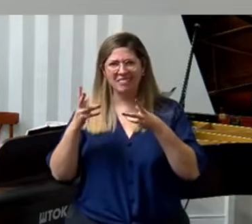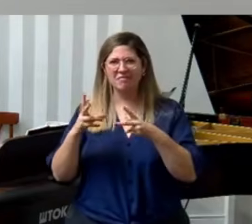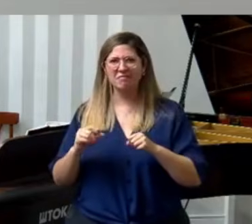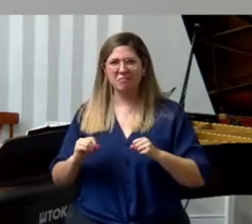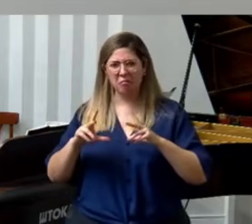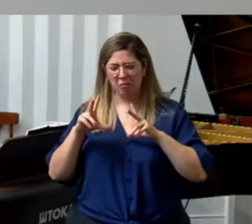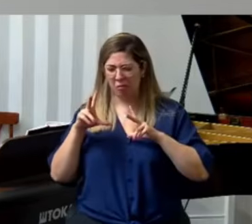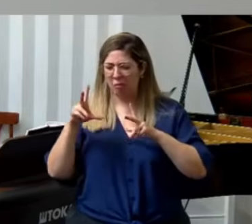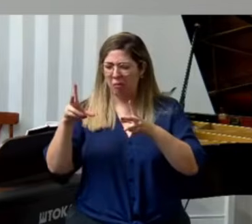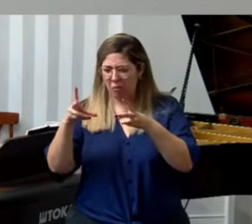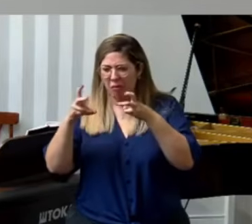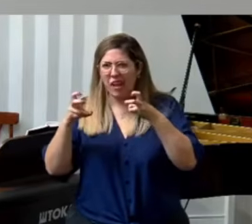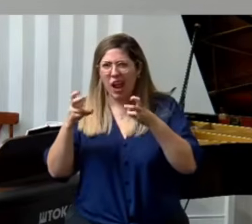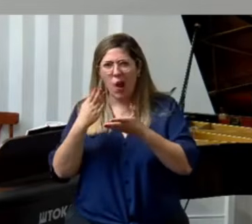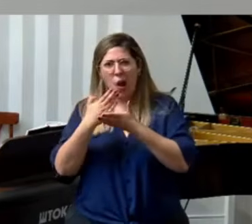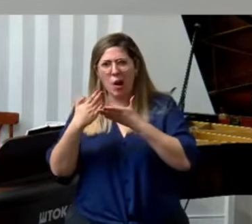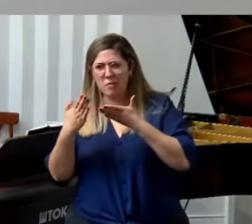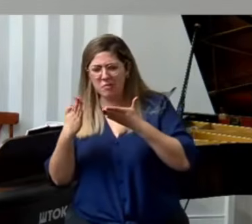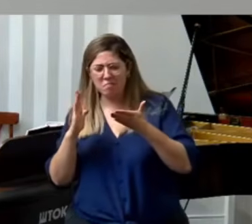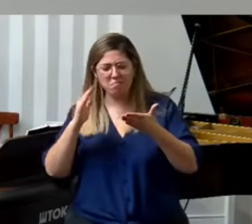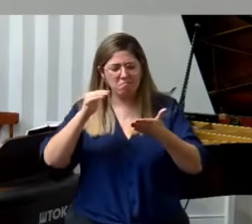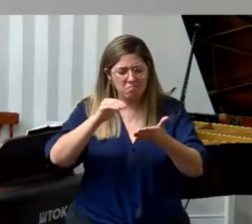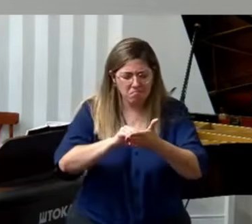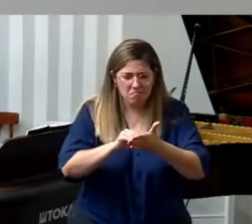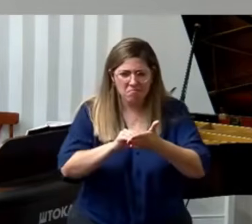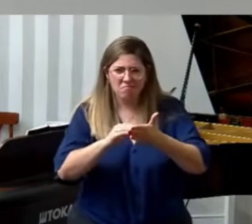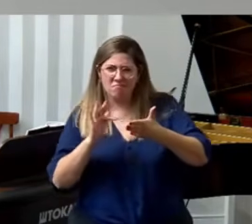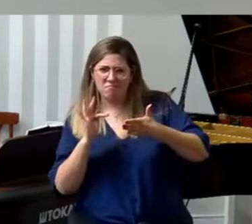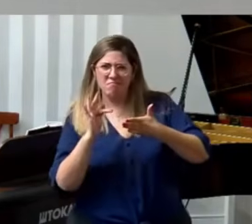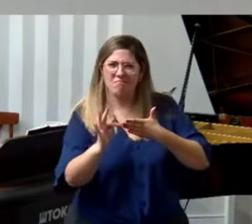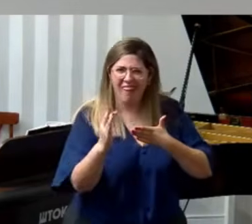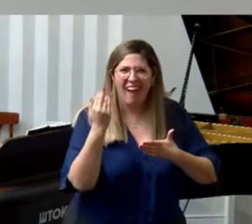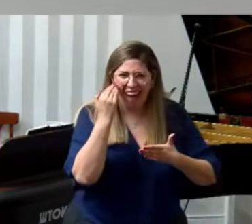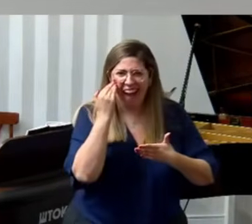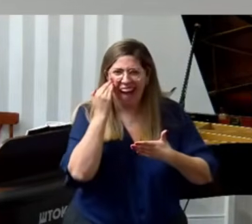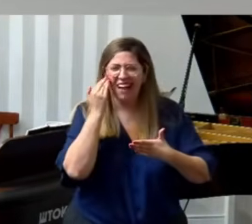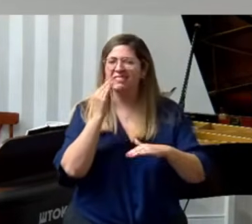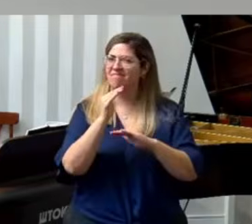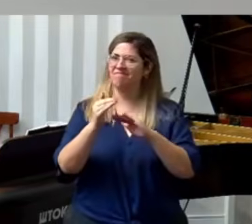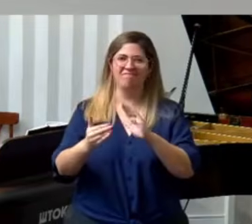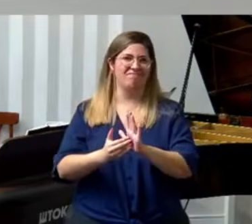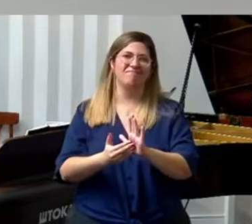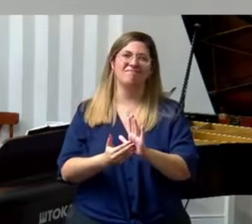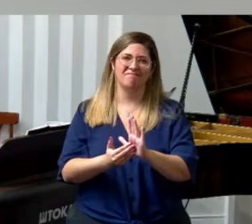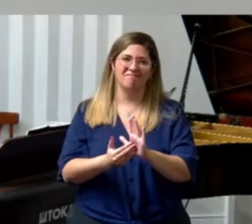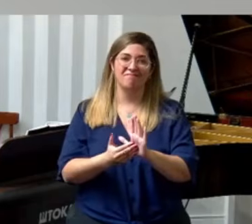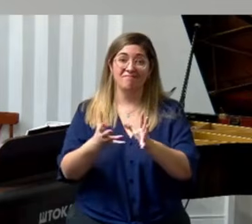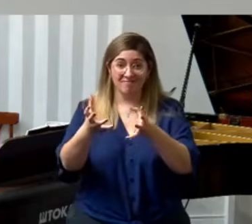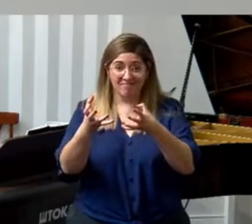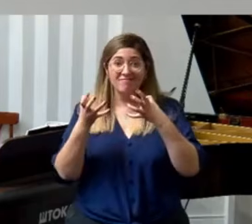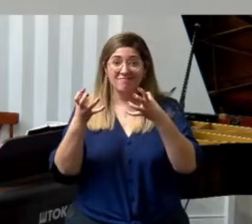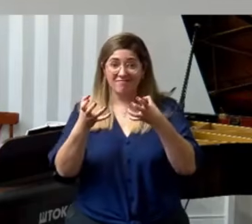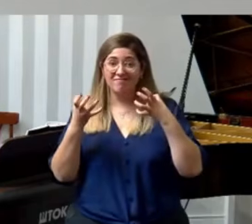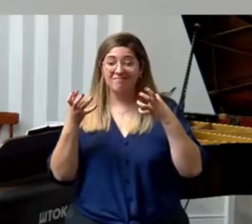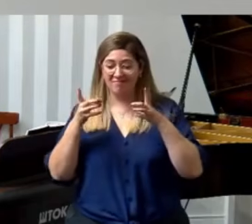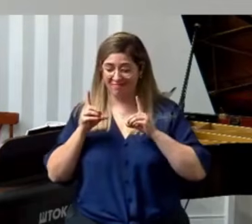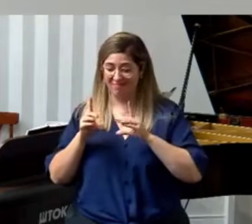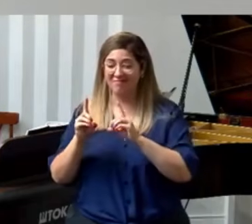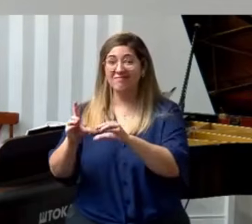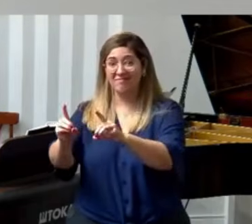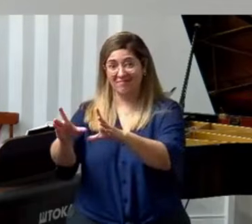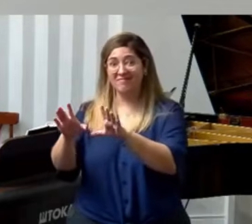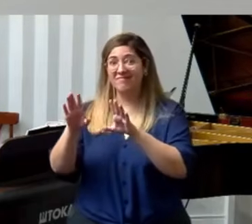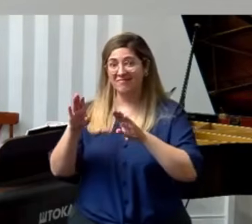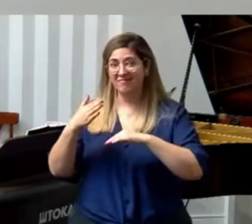começo, meio e fim, enxergar algo que a gente sabe que vai chegar até o final. Por isso eu gostaria que você se envolvesse com a missão de fazer